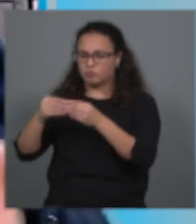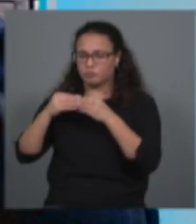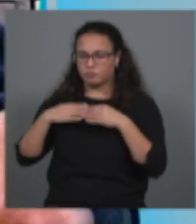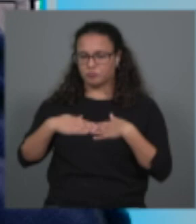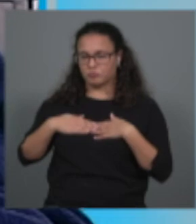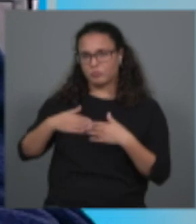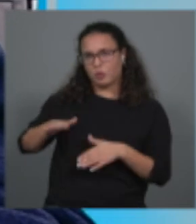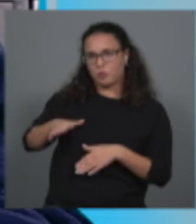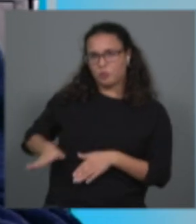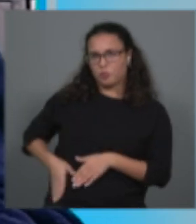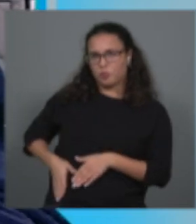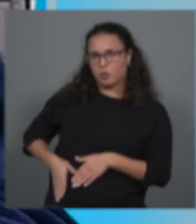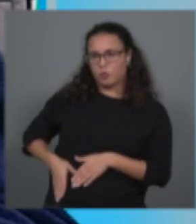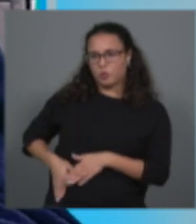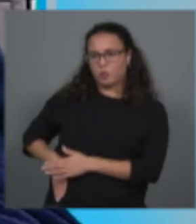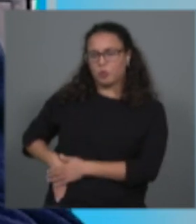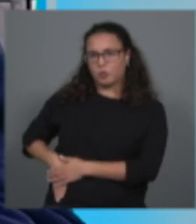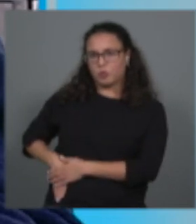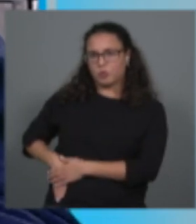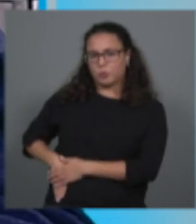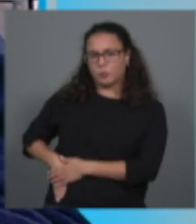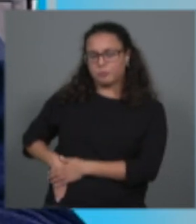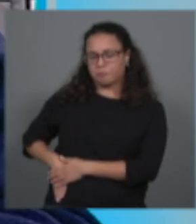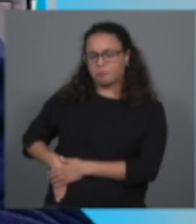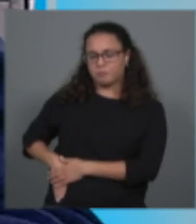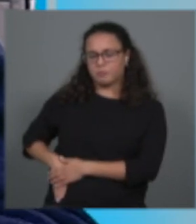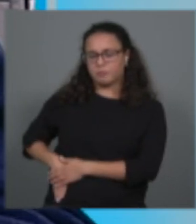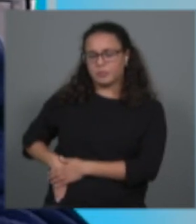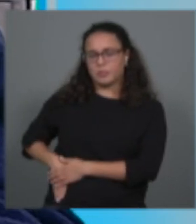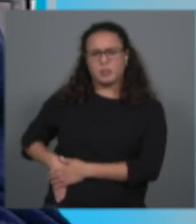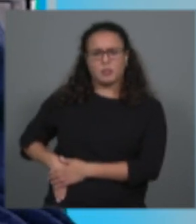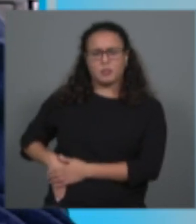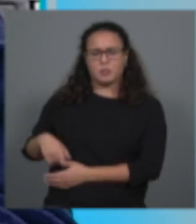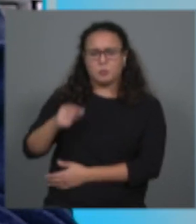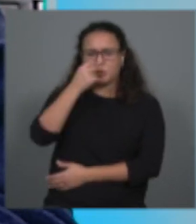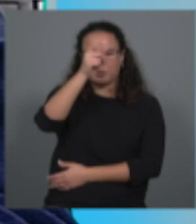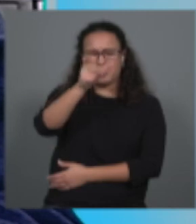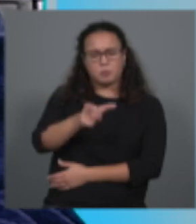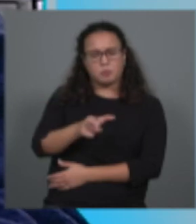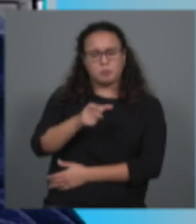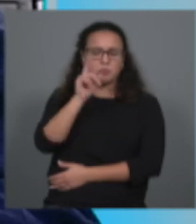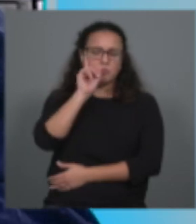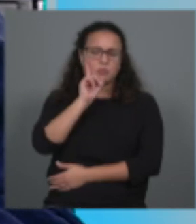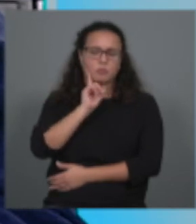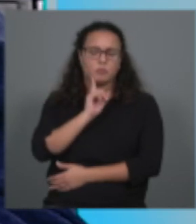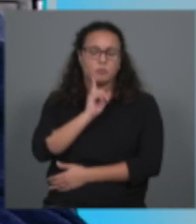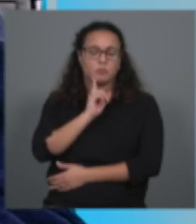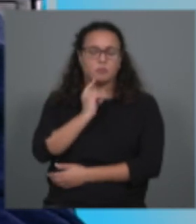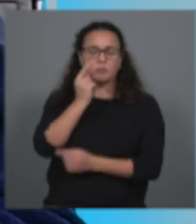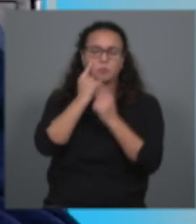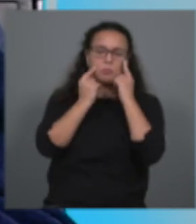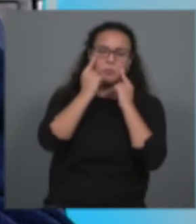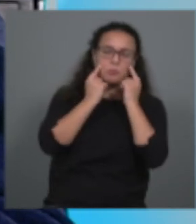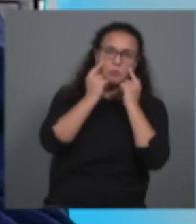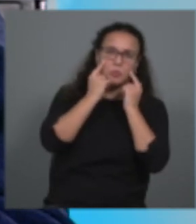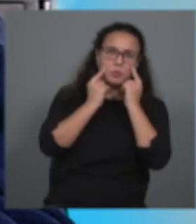senhora pobre, chorosa, com uma situação de família muito dolorosa. O Padre